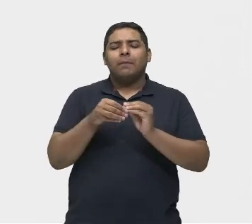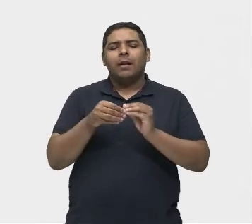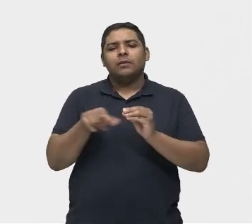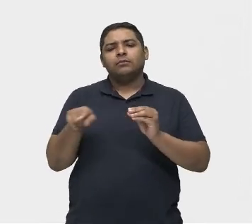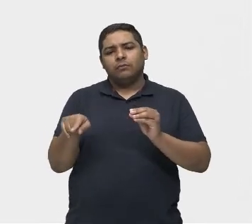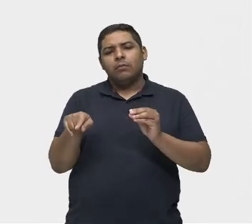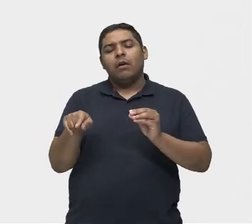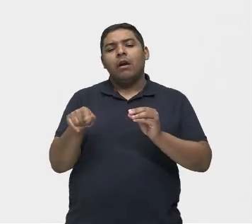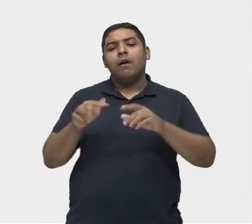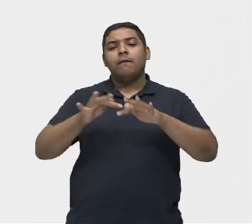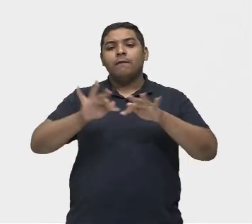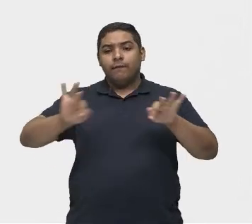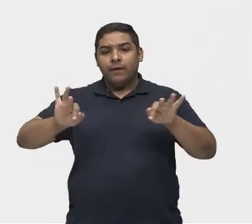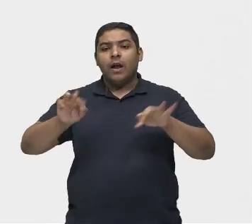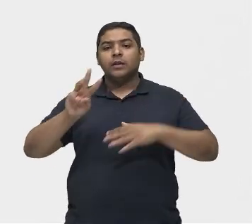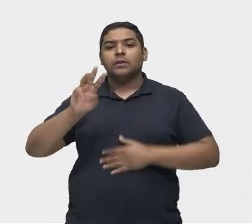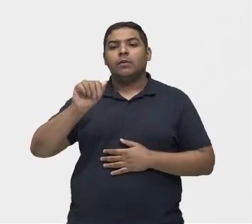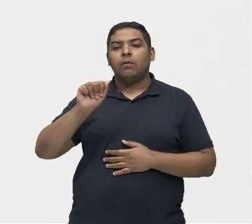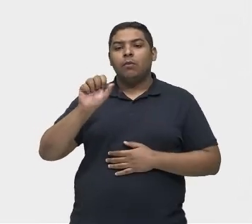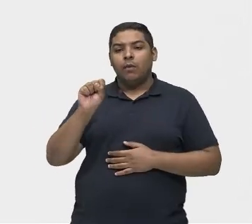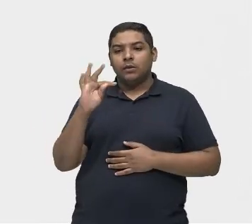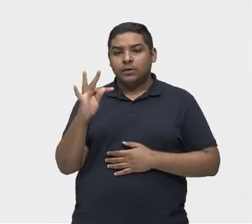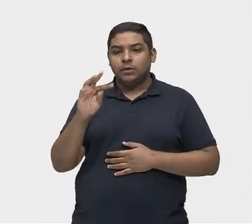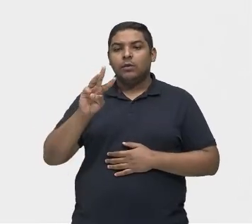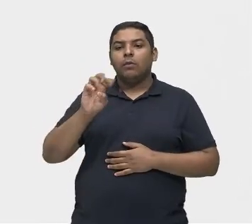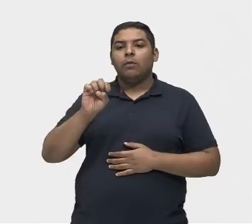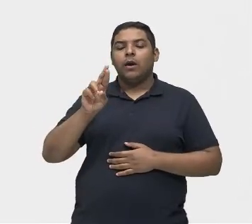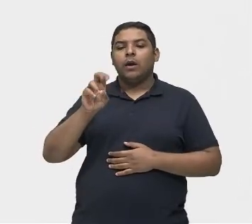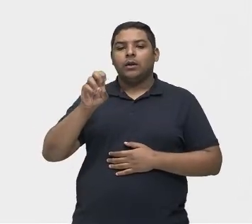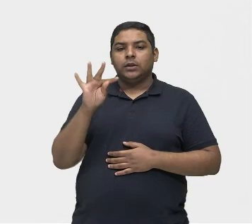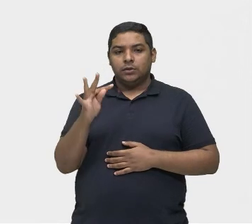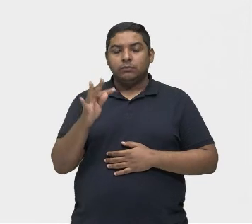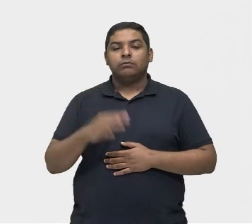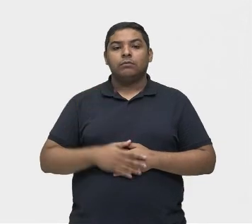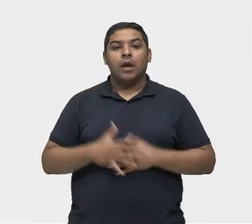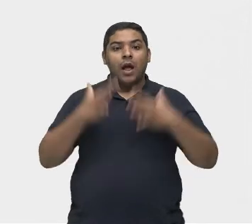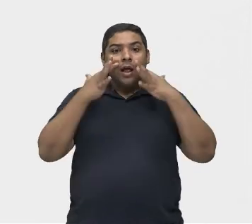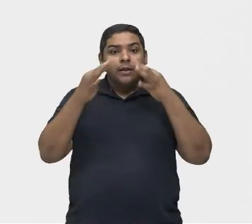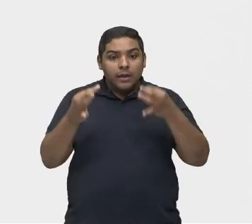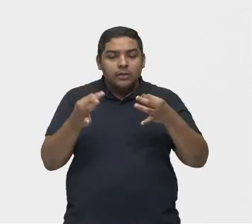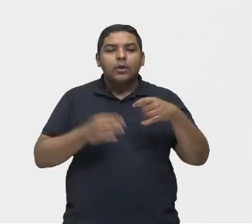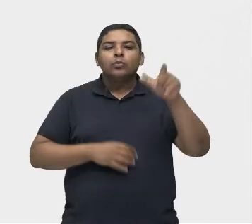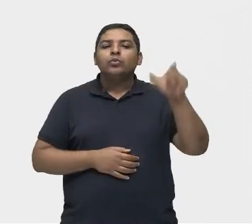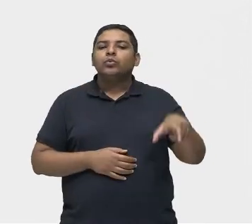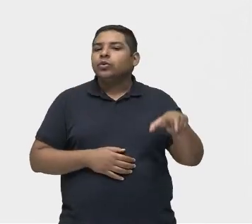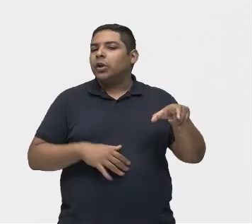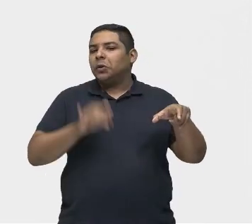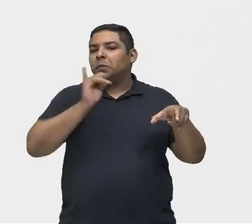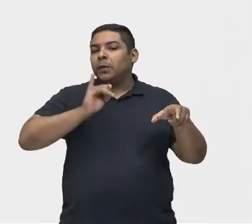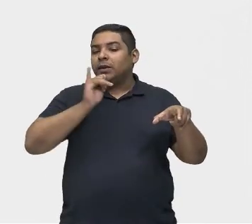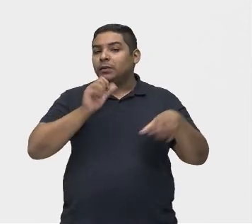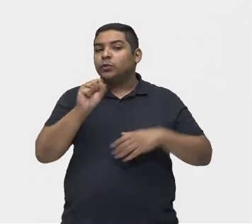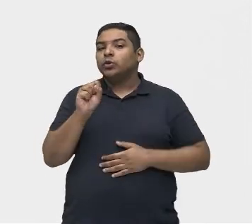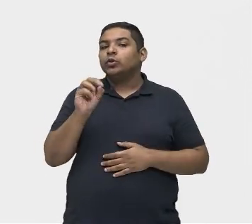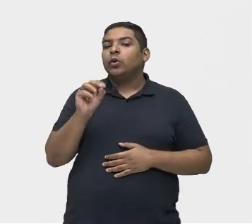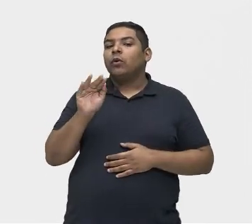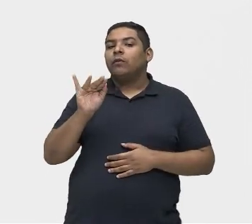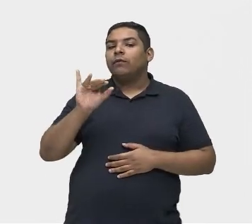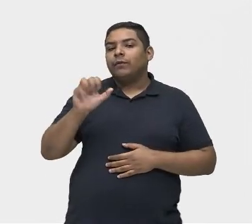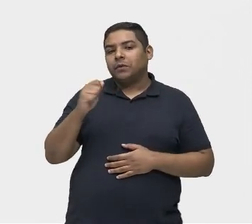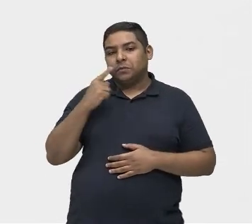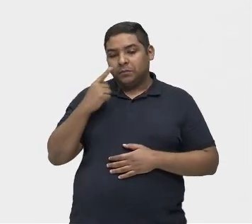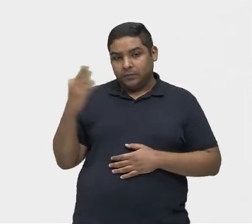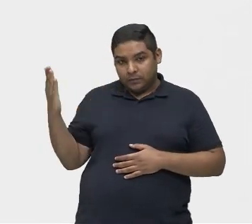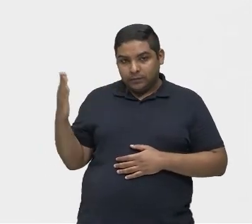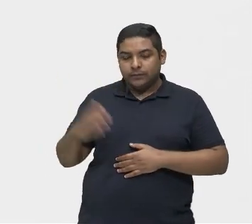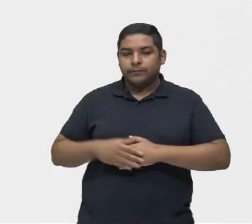prestar atenção, de fato, é no sujeito. Por exemplo, aqui eu tenho um sujeito no singular, então devo preencher com wasn't.